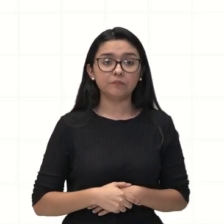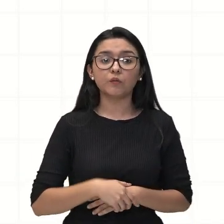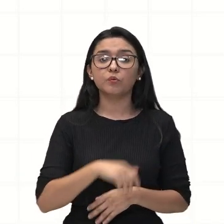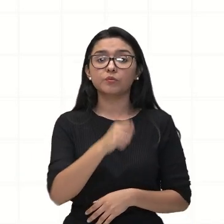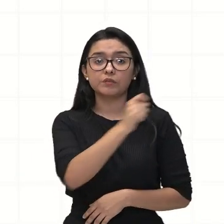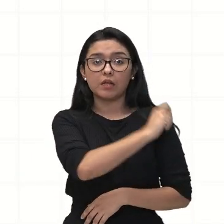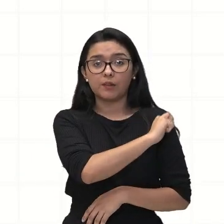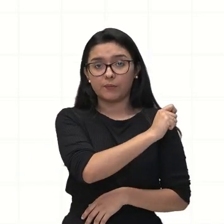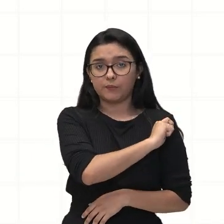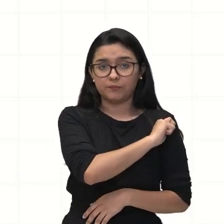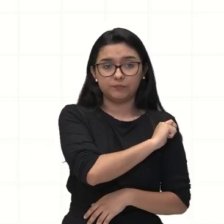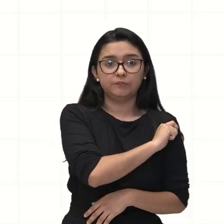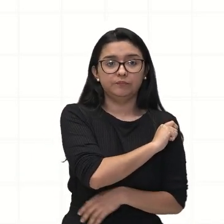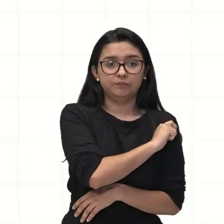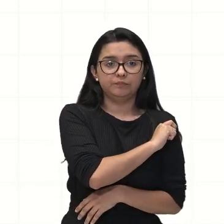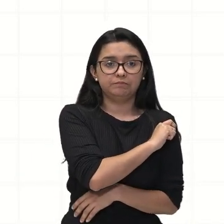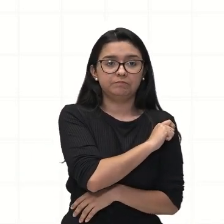alunos,